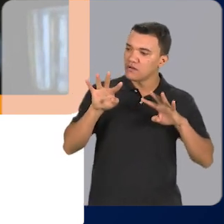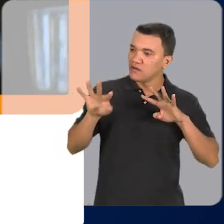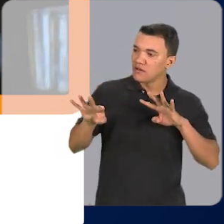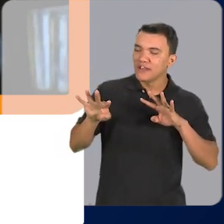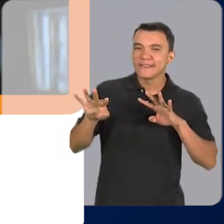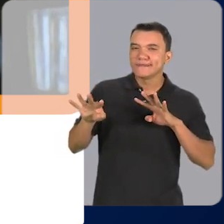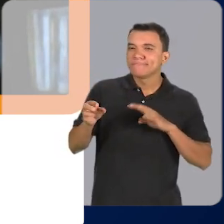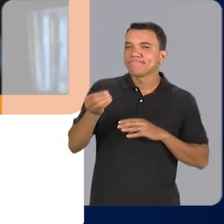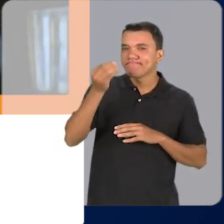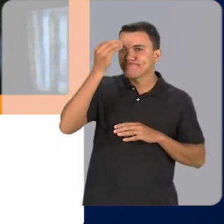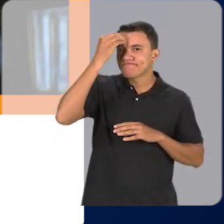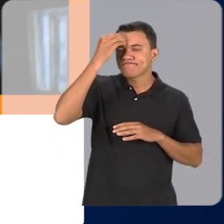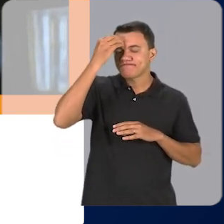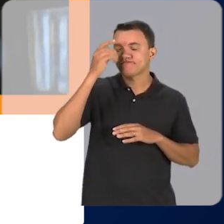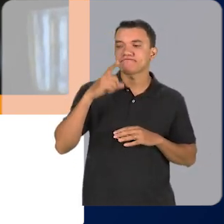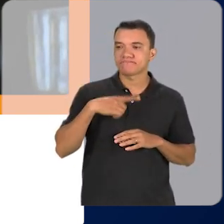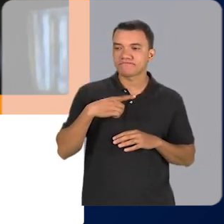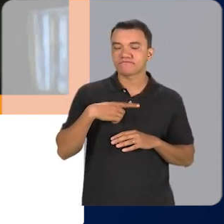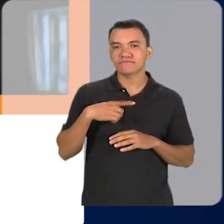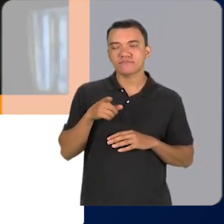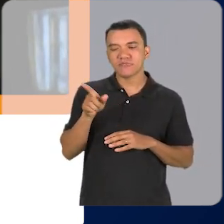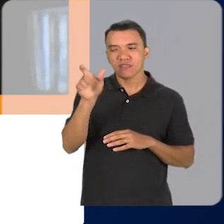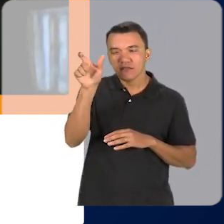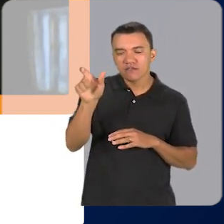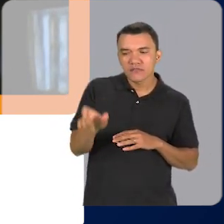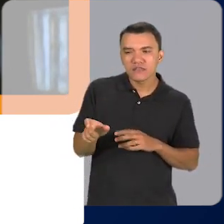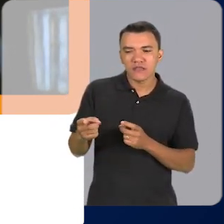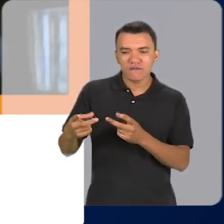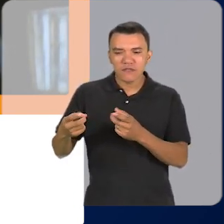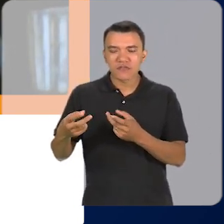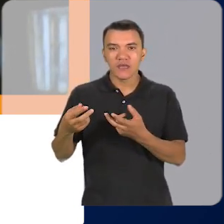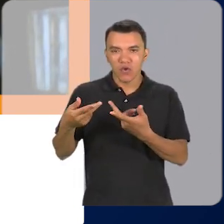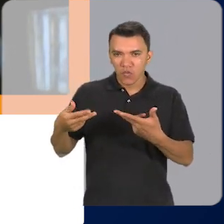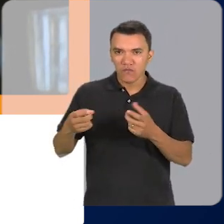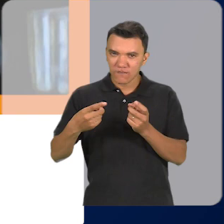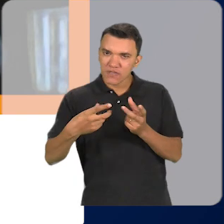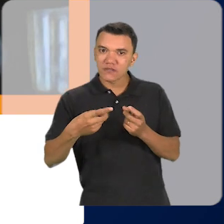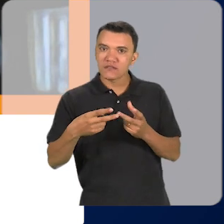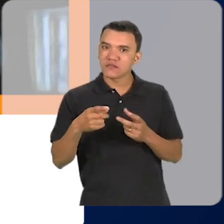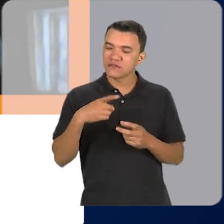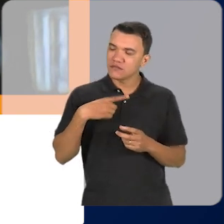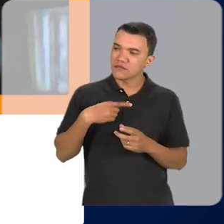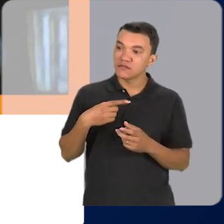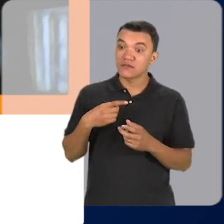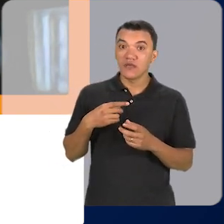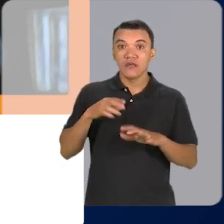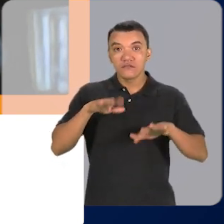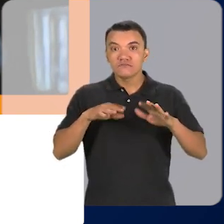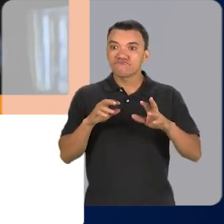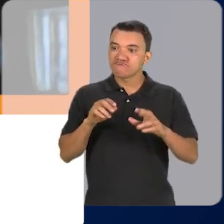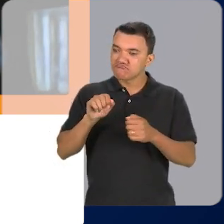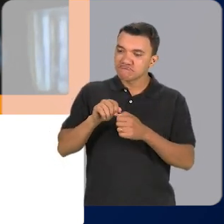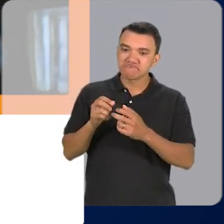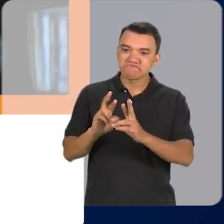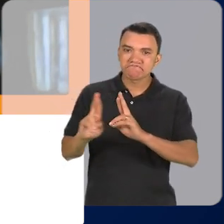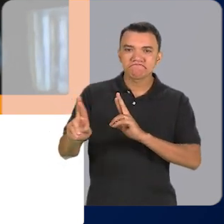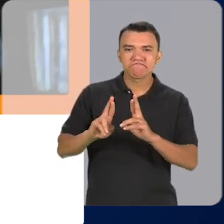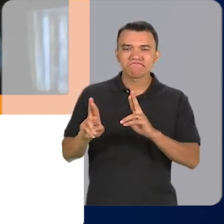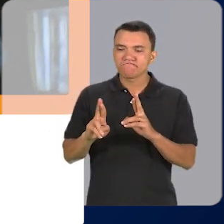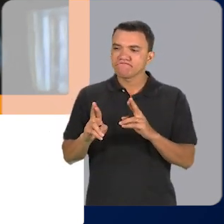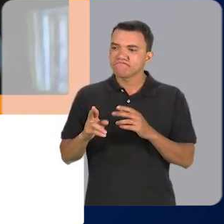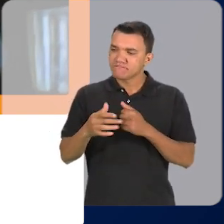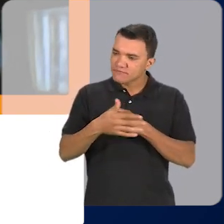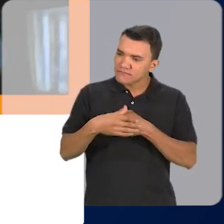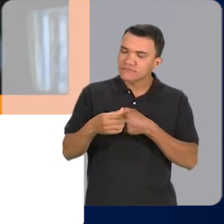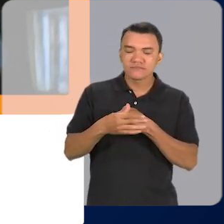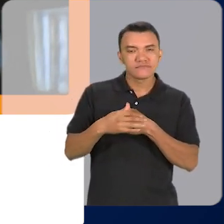marca realmente ali aquele vendedor e aquele produto, muitas das vezes gerando relações, né, assim, afetivas